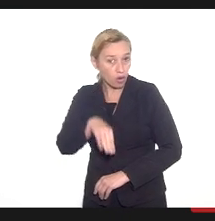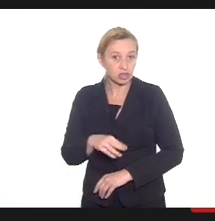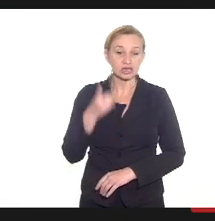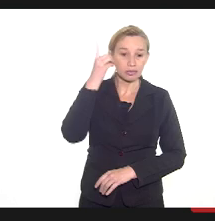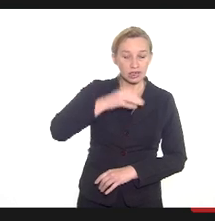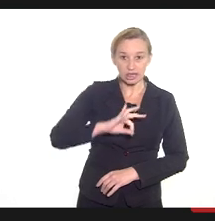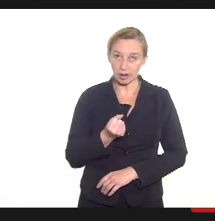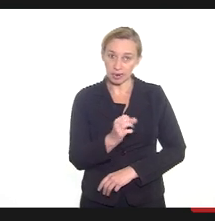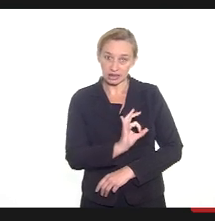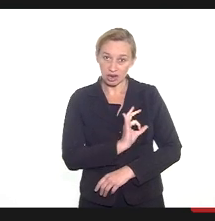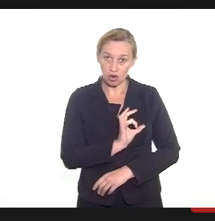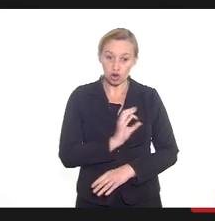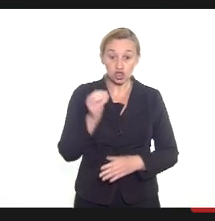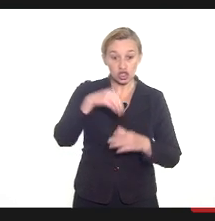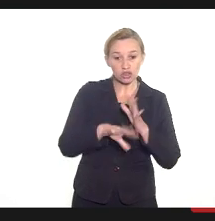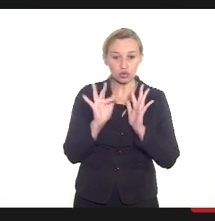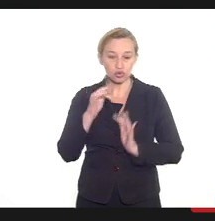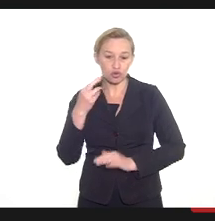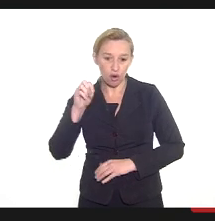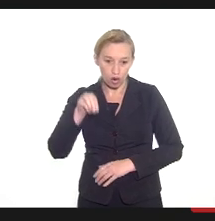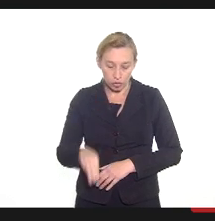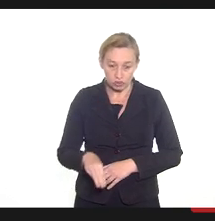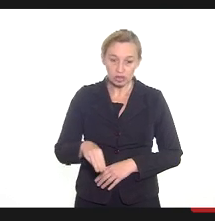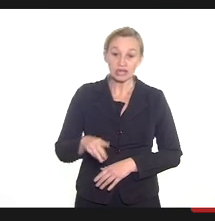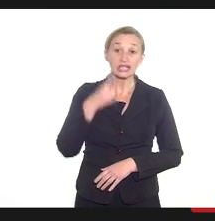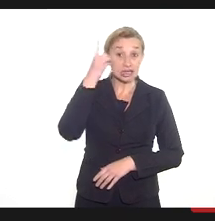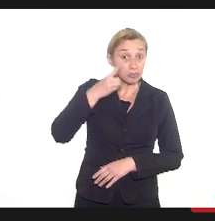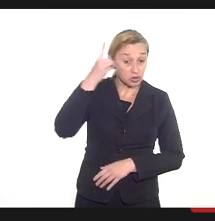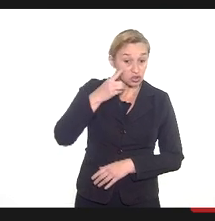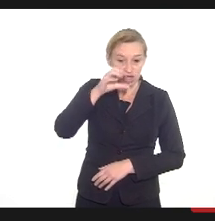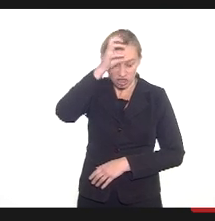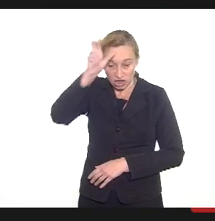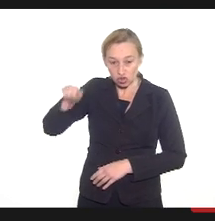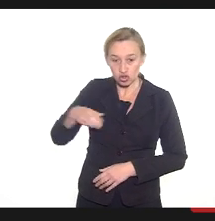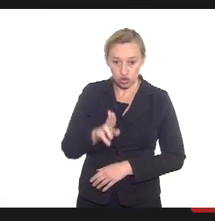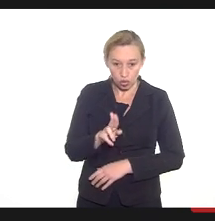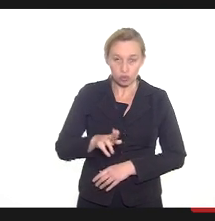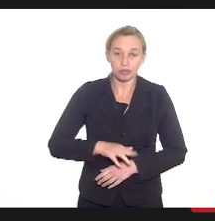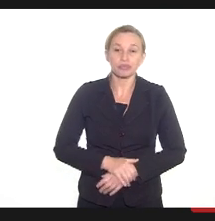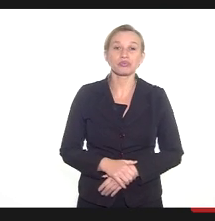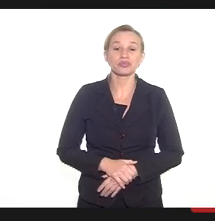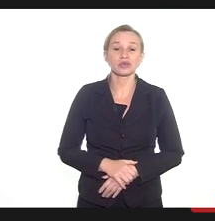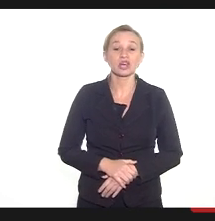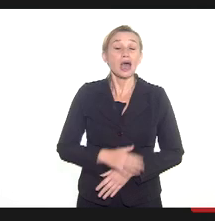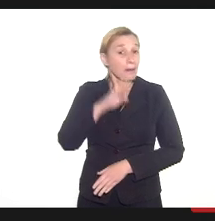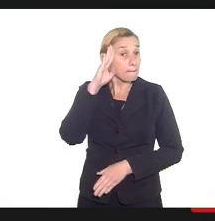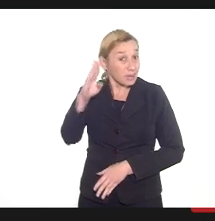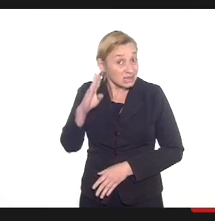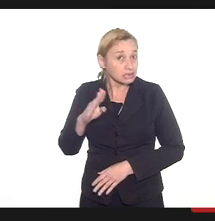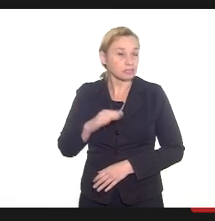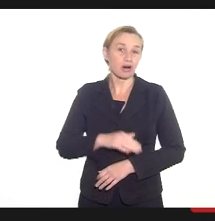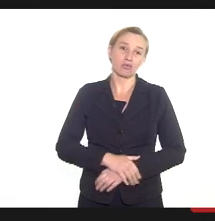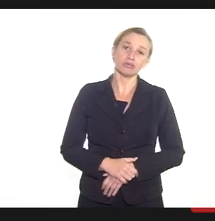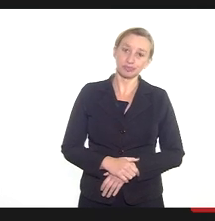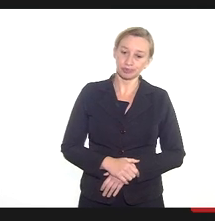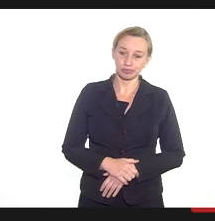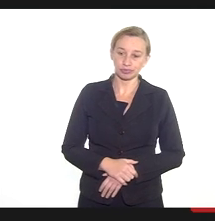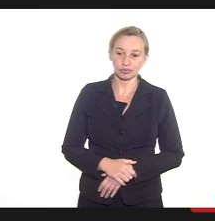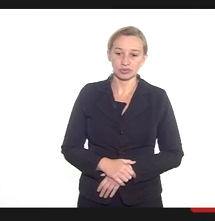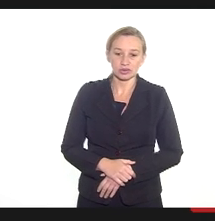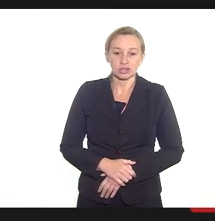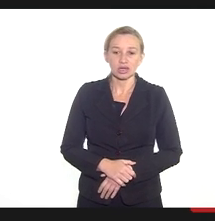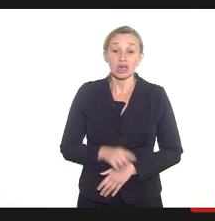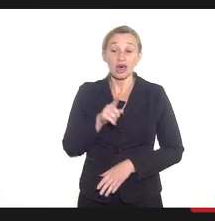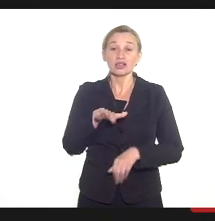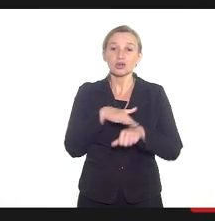Marta Rocha dentro do fórum, da deputada Tia Ju dentro do fórum, que é fundamental